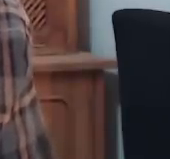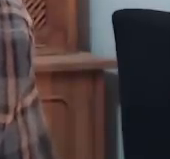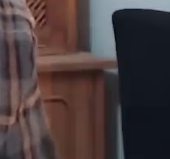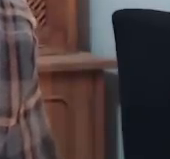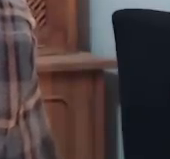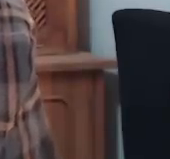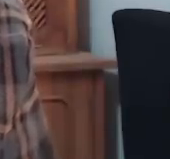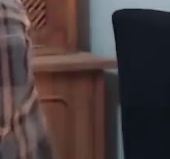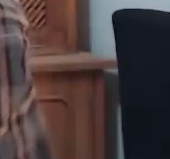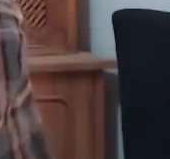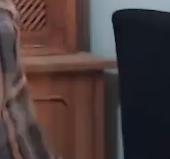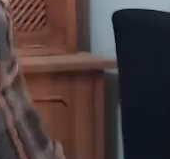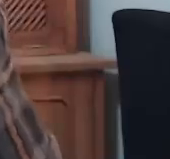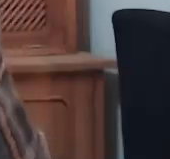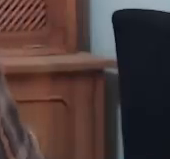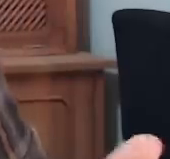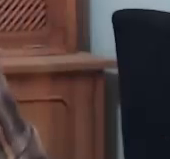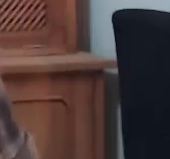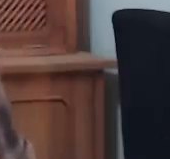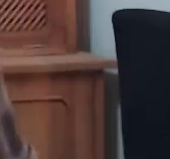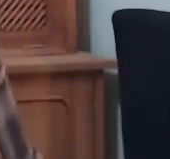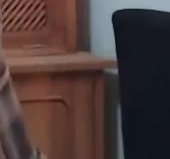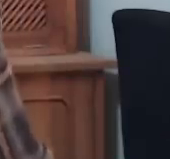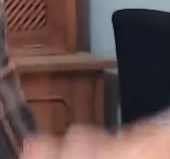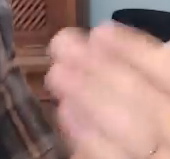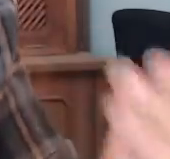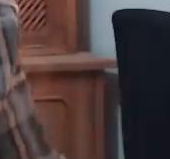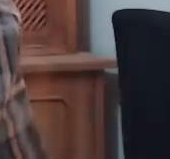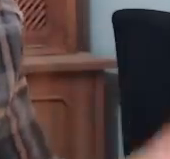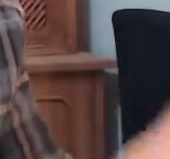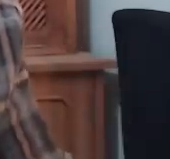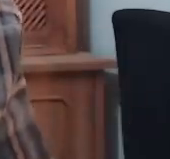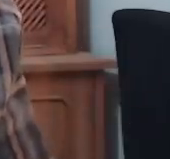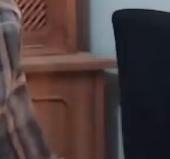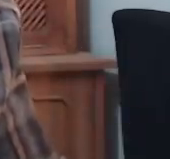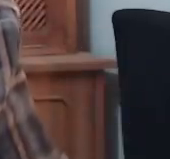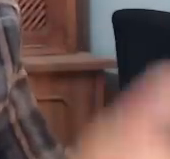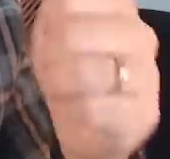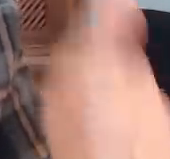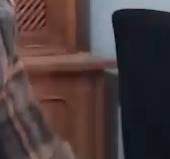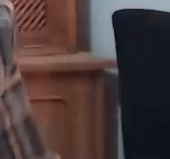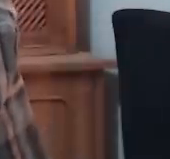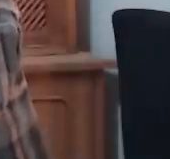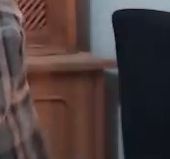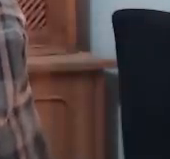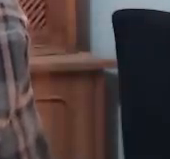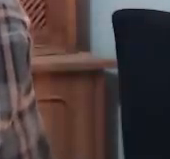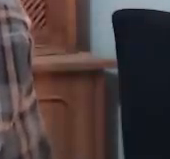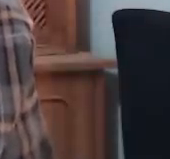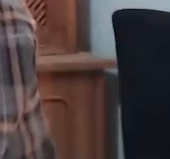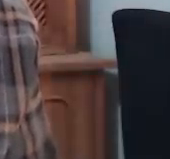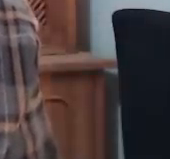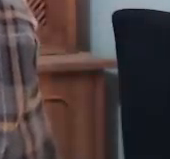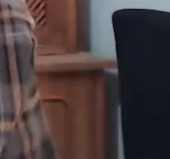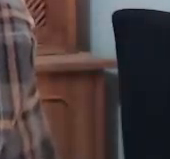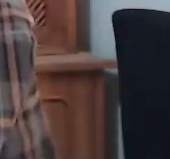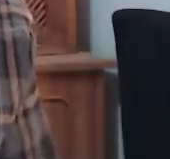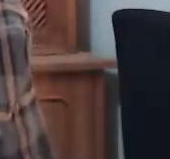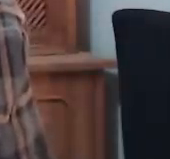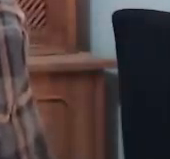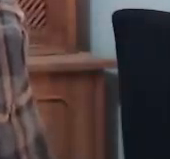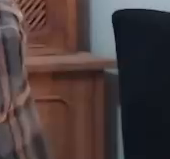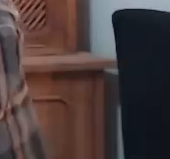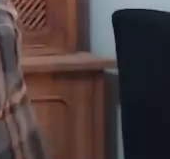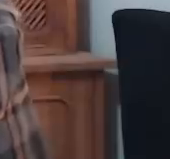e você pode me ajudar o YouTube não anda notificando Não esqueça de dar o like tá clica no like Toda vez que você acessar meu vídeo